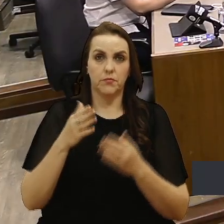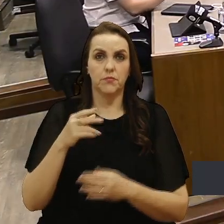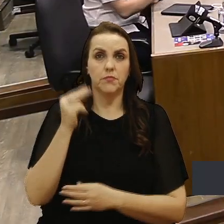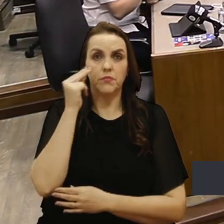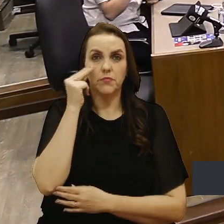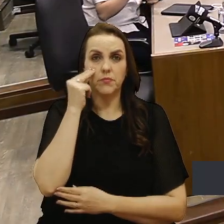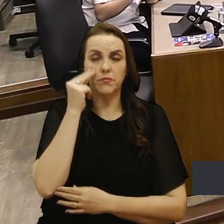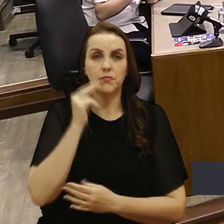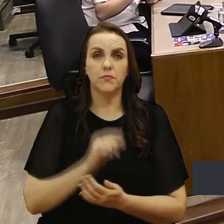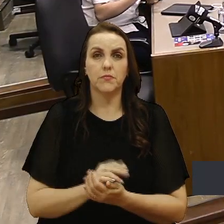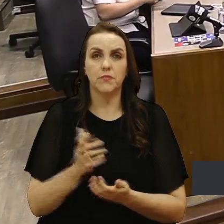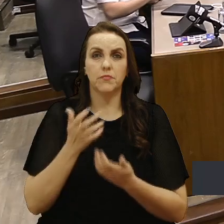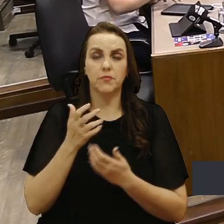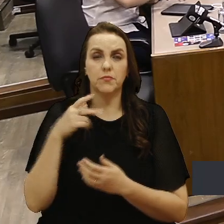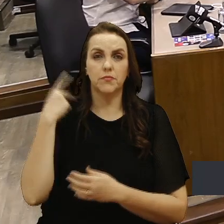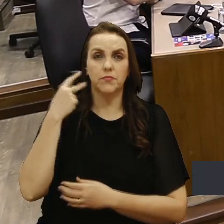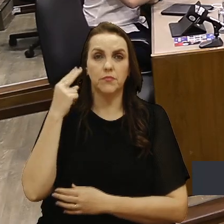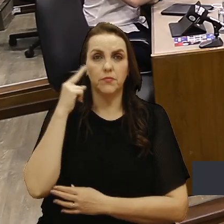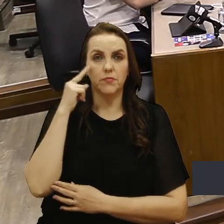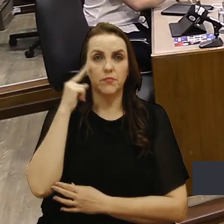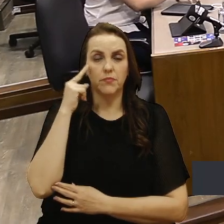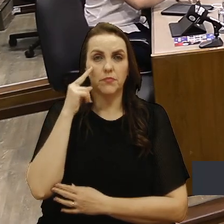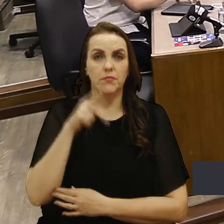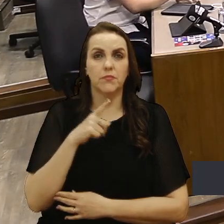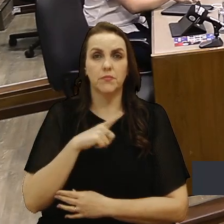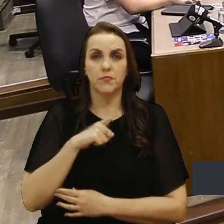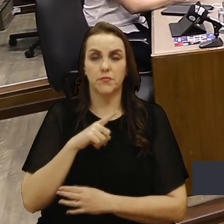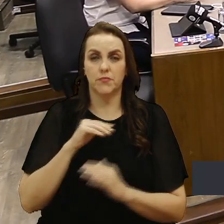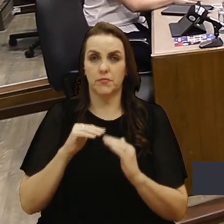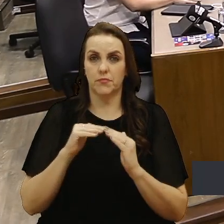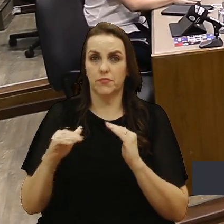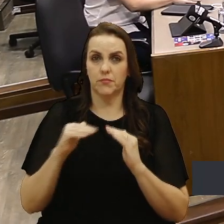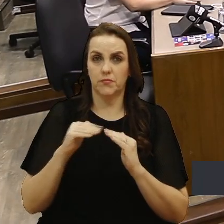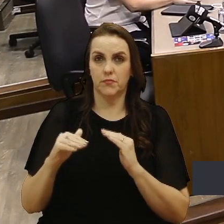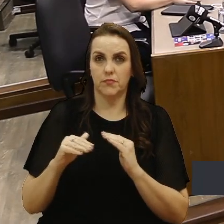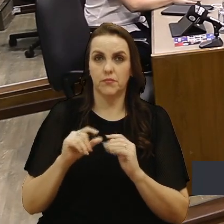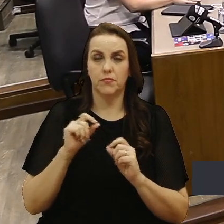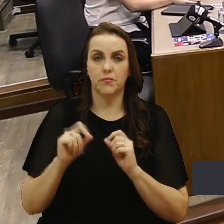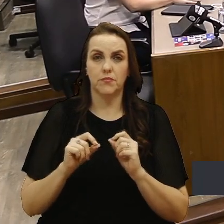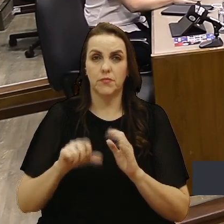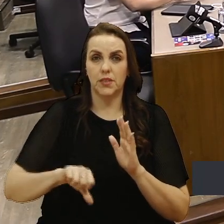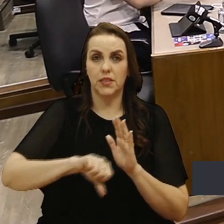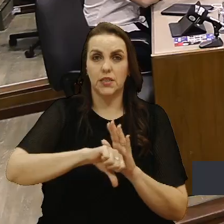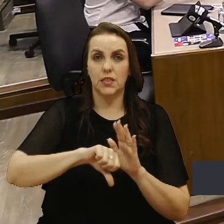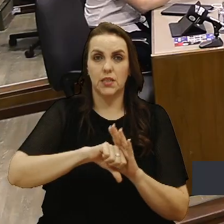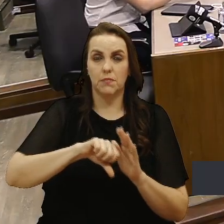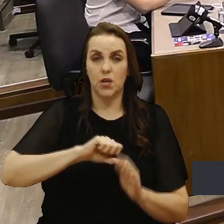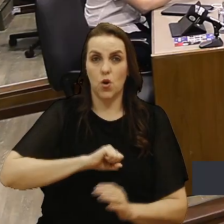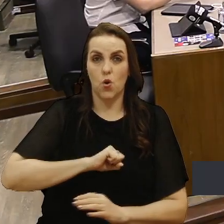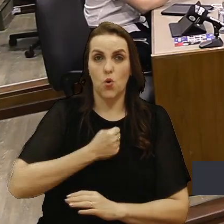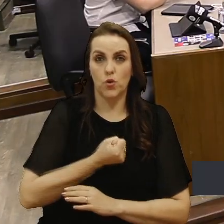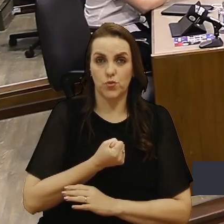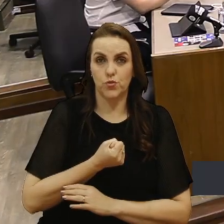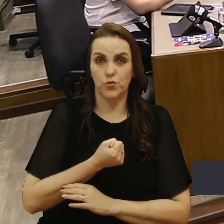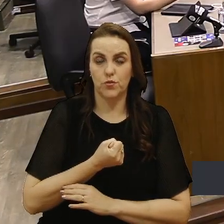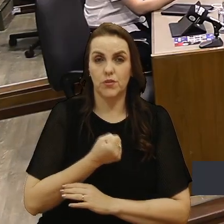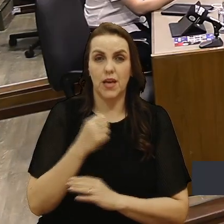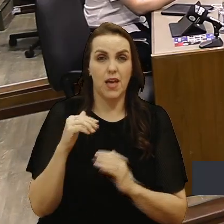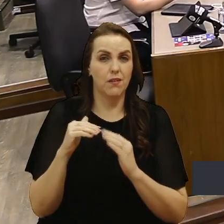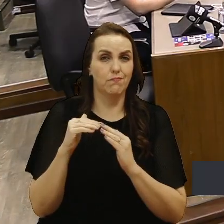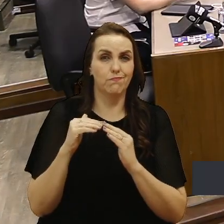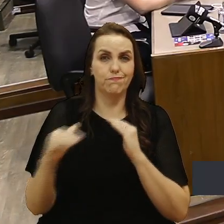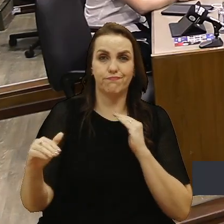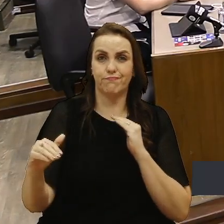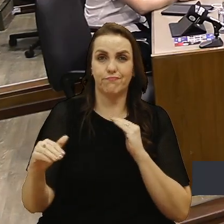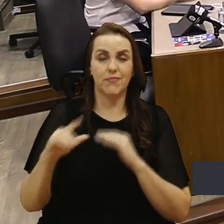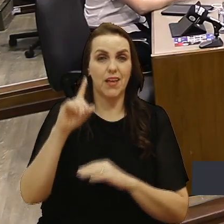Fantinel, a primeira questão é que nós temos uma divergência quanto a crimes de ódio. E essa divergência é gigantesca, vereador